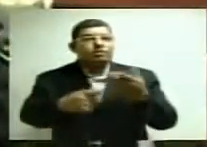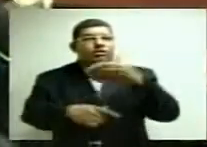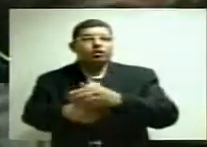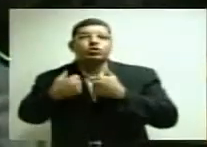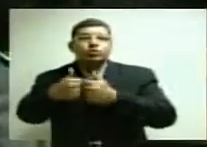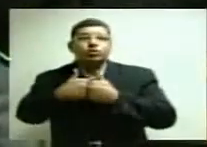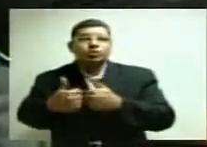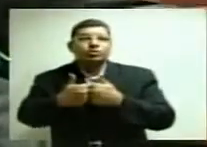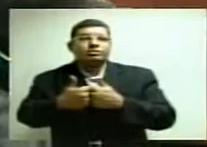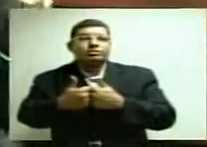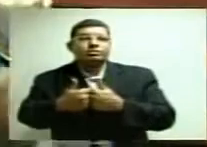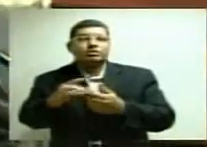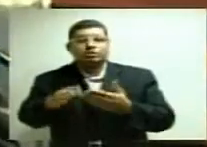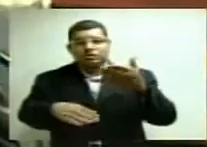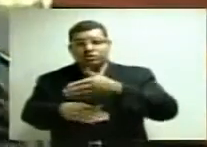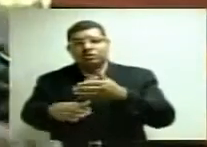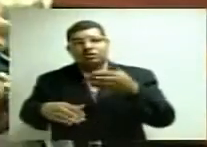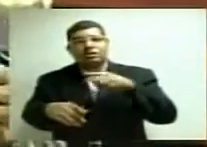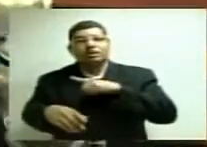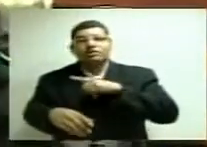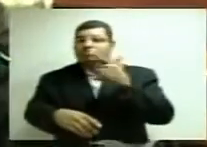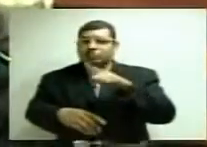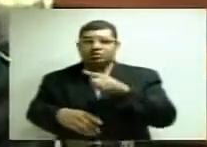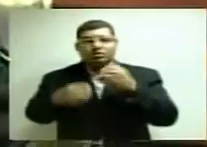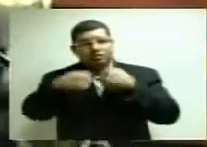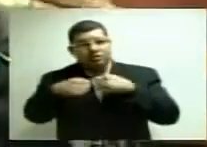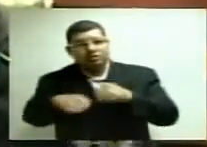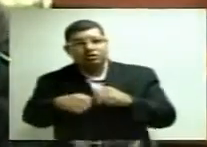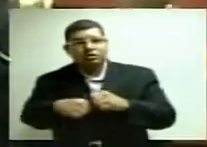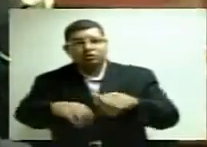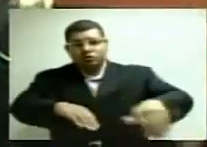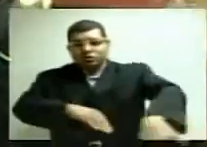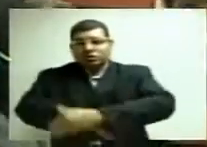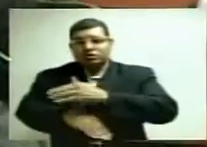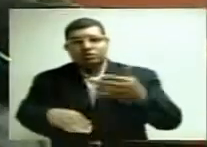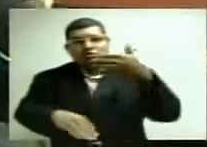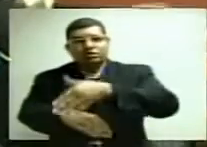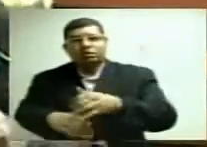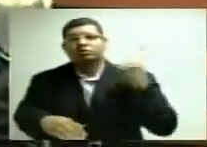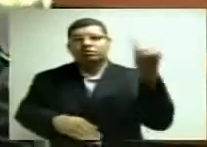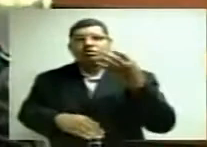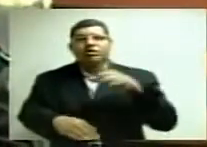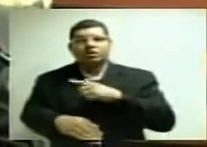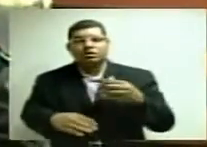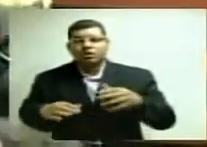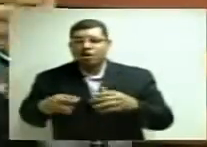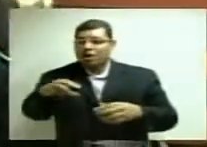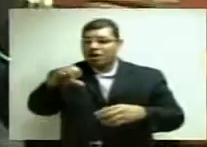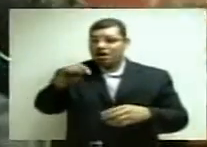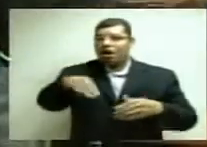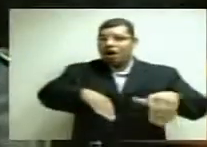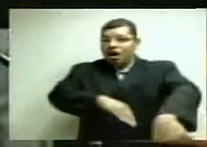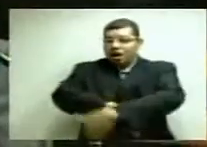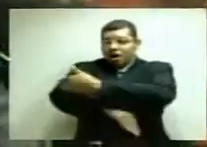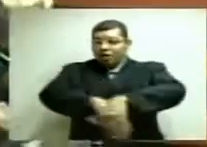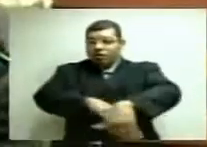que o ônibus ande exclusivamente naquela faixa e que não haja necessidade de uma avenida do fluxo da importância, que é a Constantino Neri, se